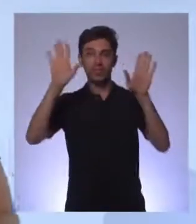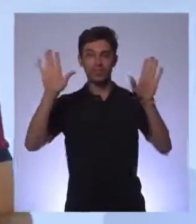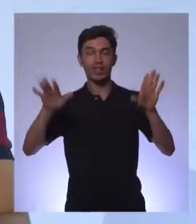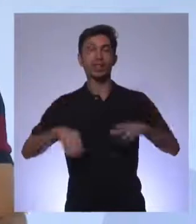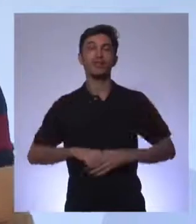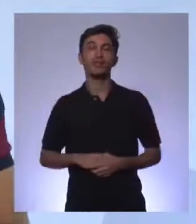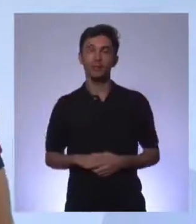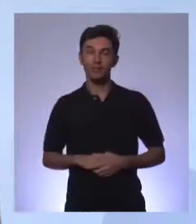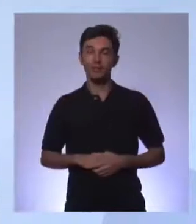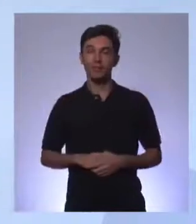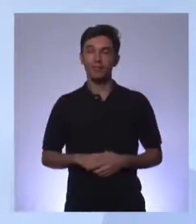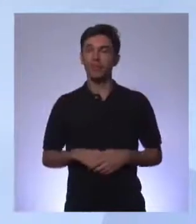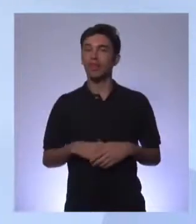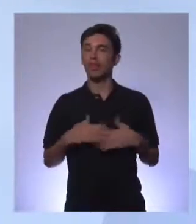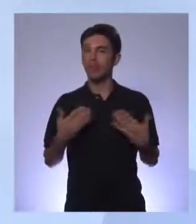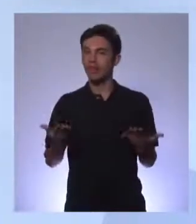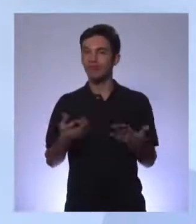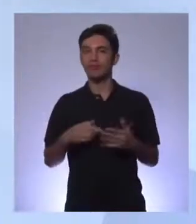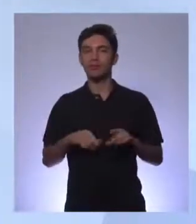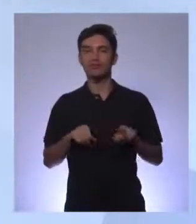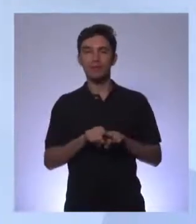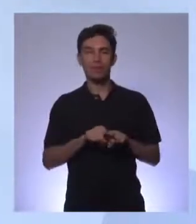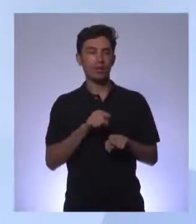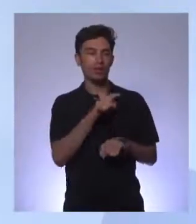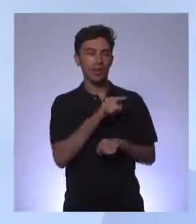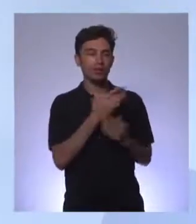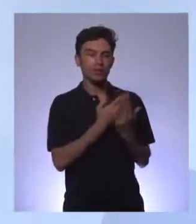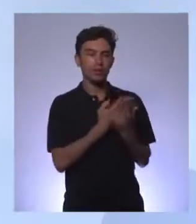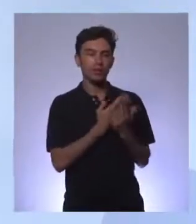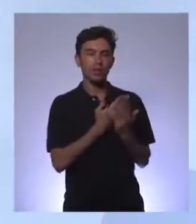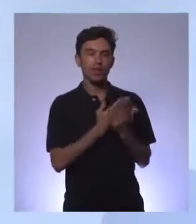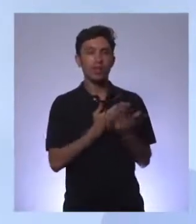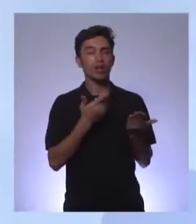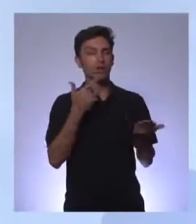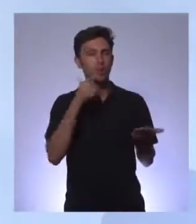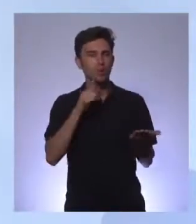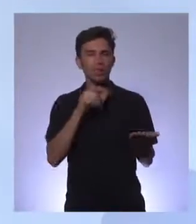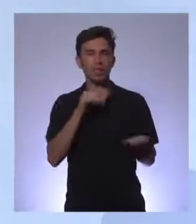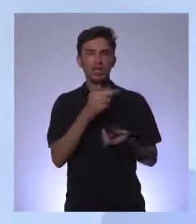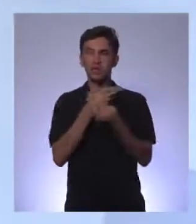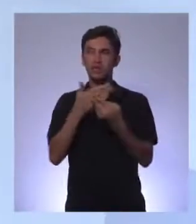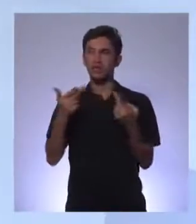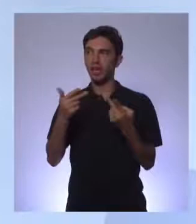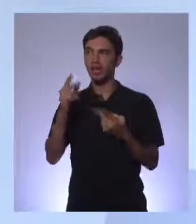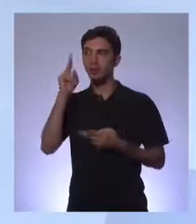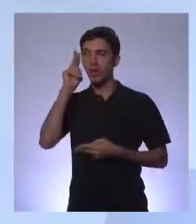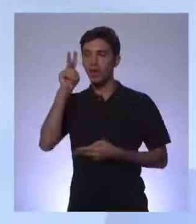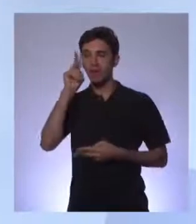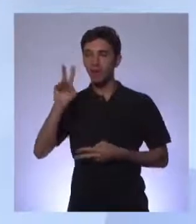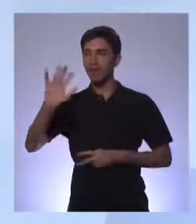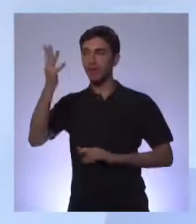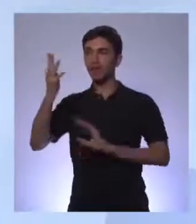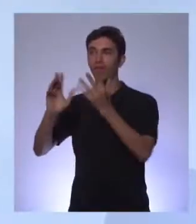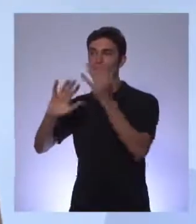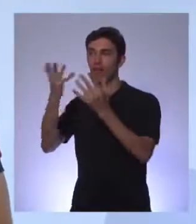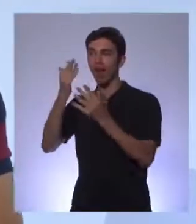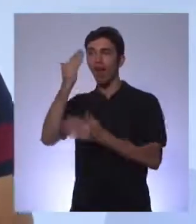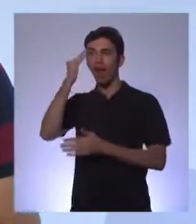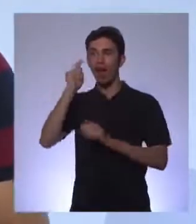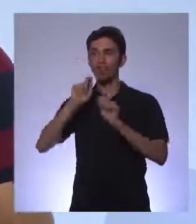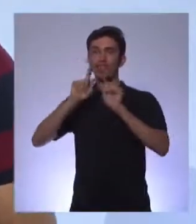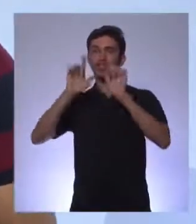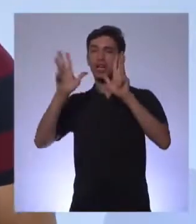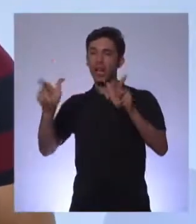aí, o estudante pode também conseguir compreender fatos históricos gerais e fatos históricos